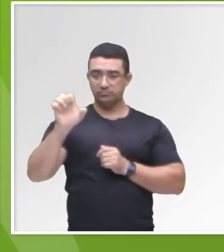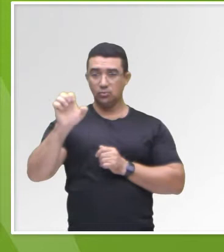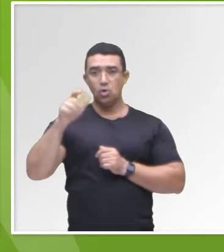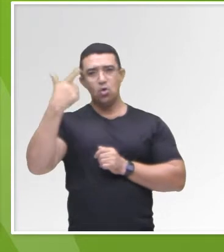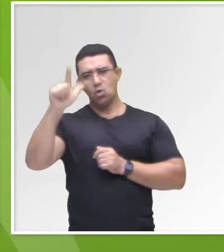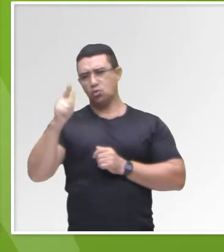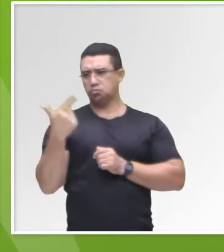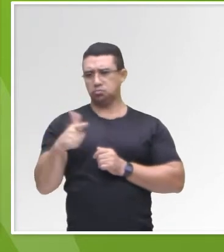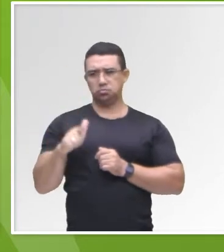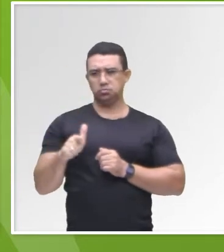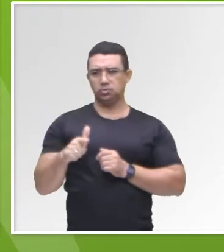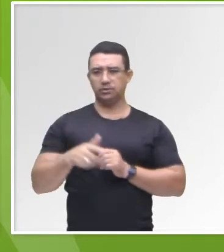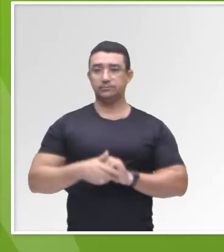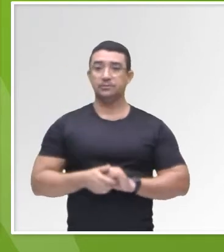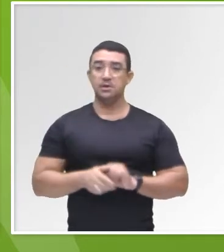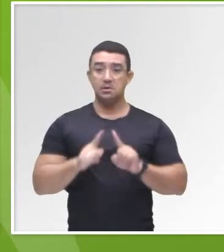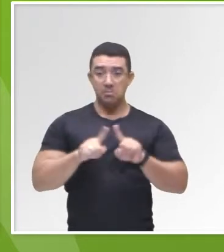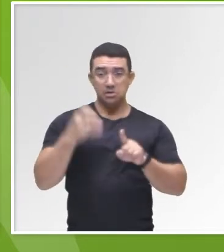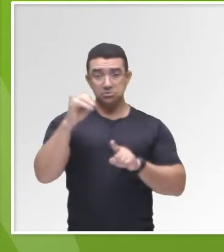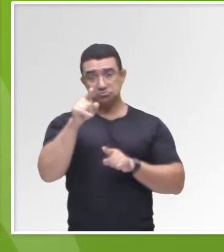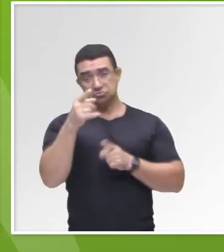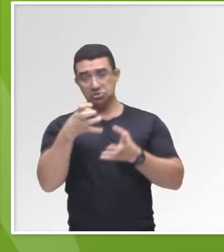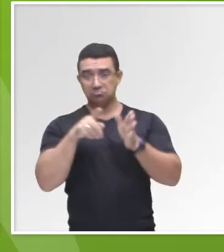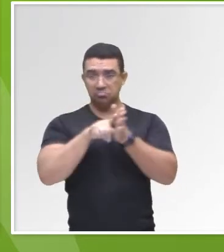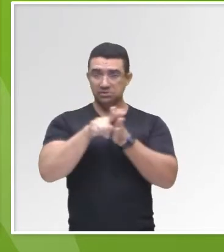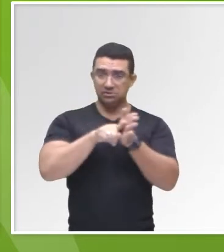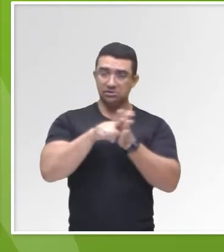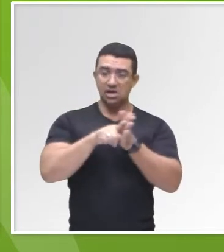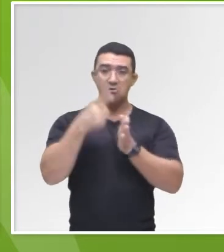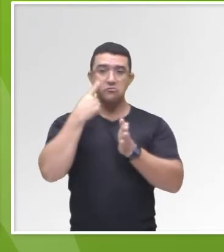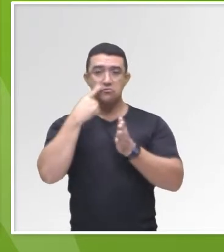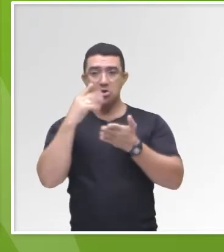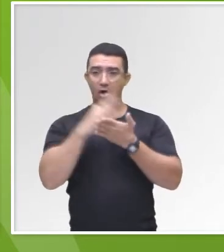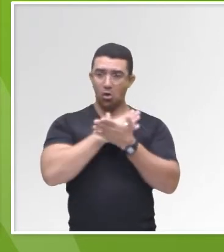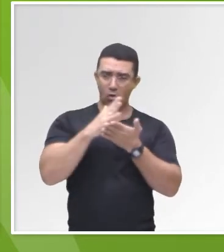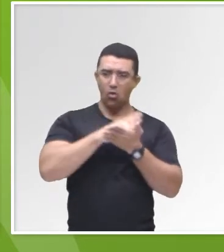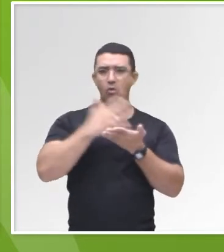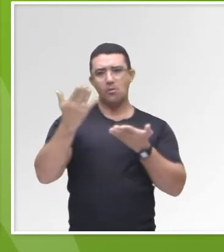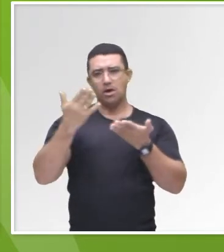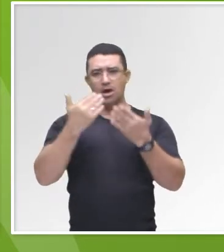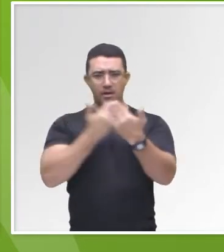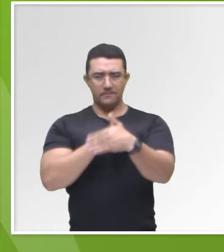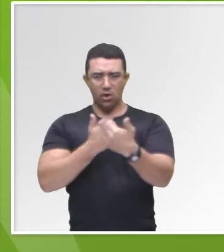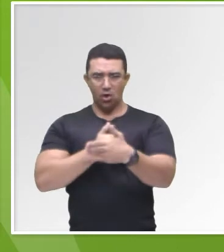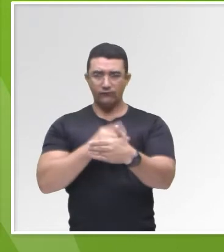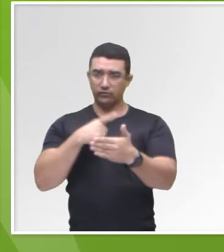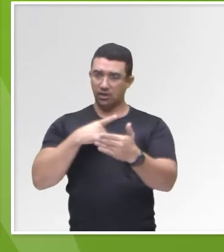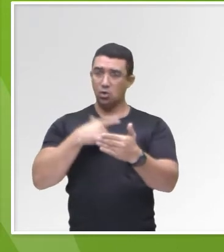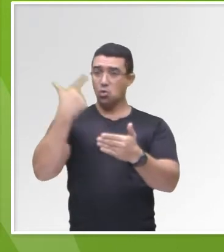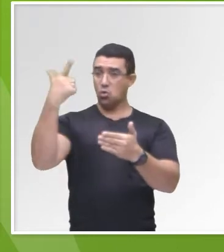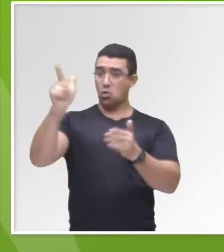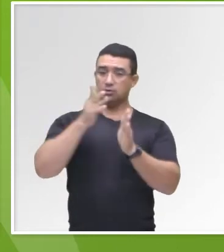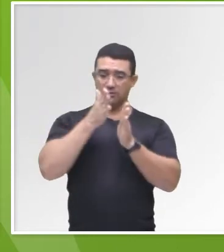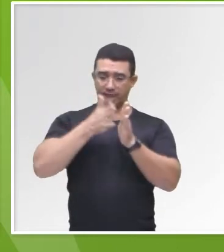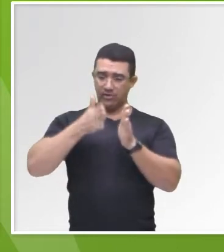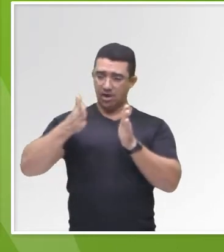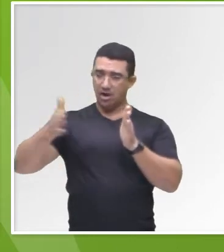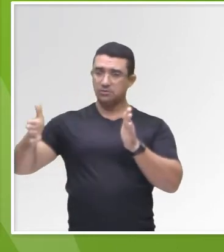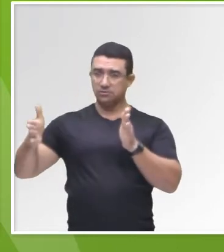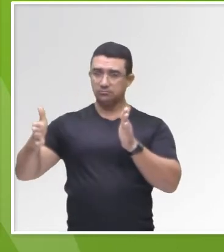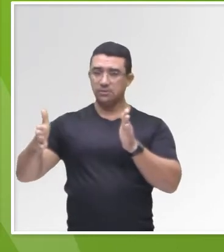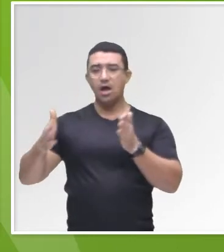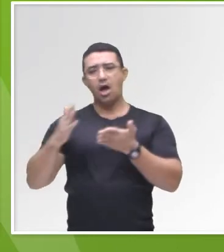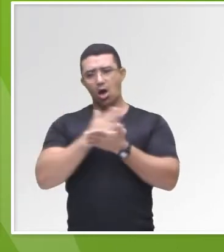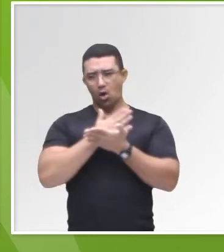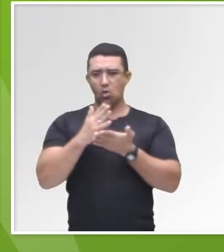caso a imagem que vocês pesquisem ou apareça em alguma avaliação, apresente essas outras fases, né, elas são ali algumas